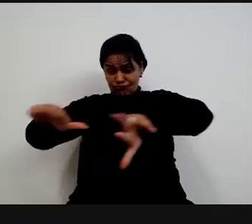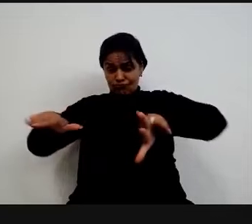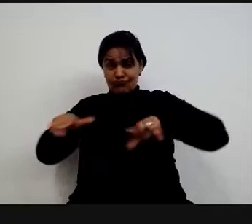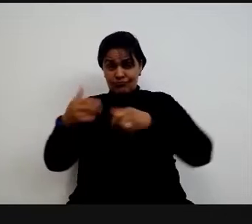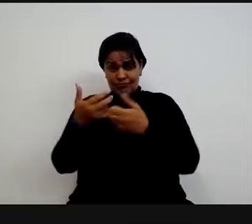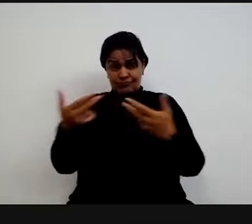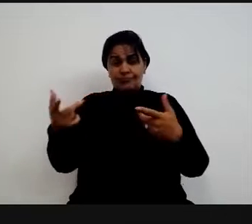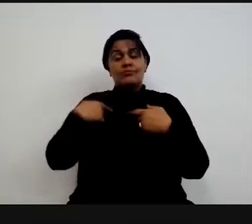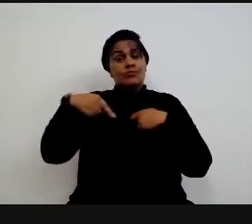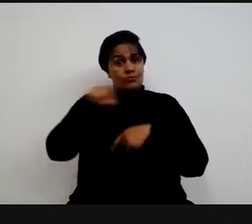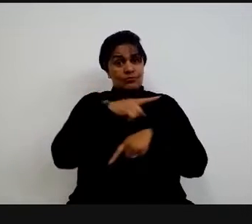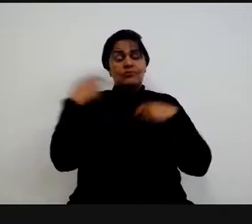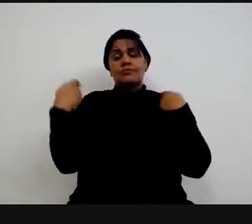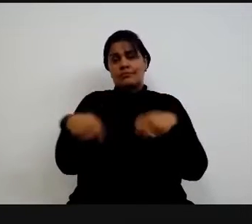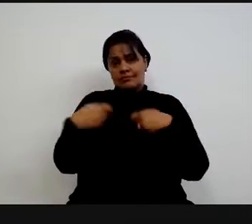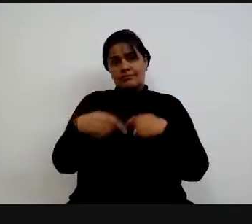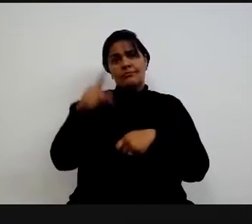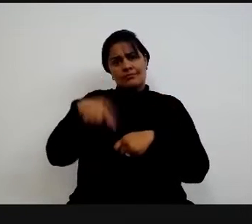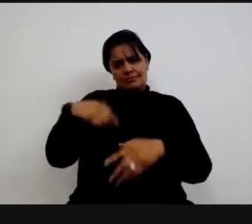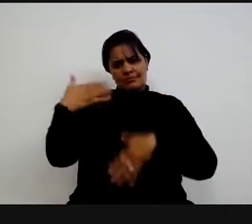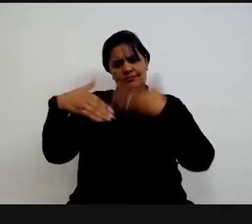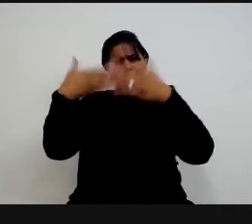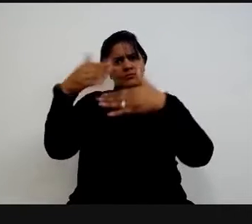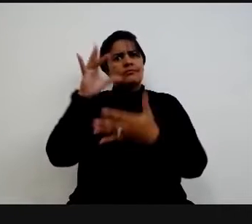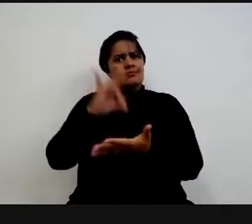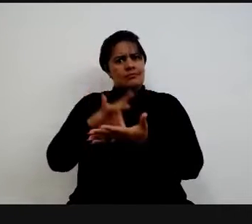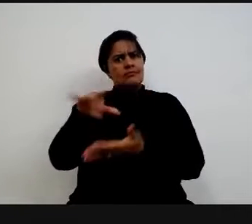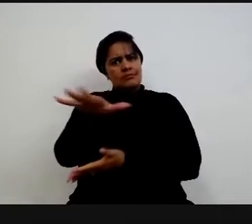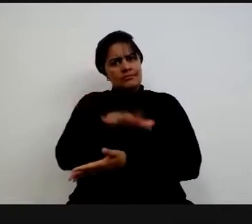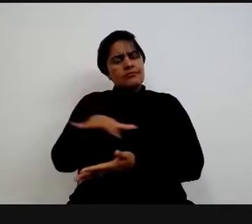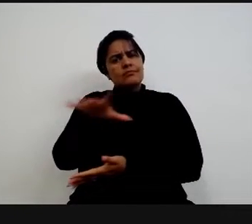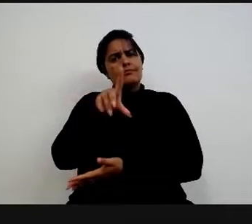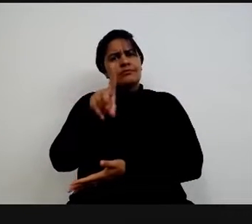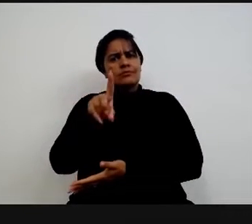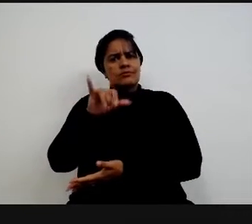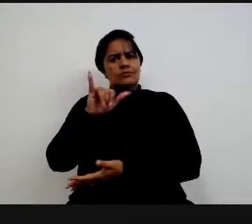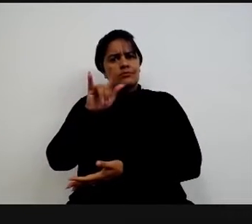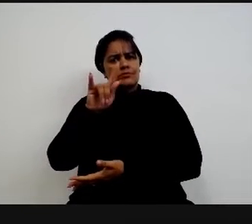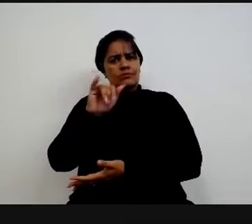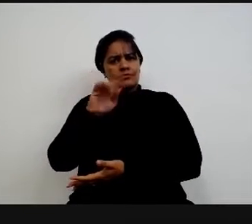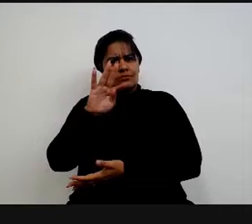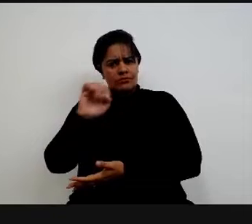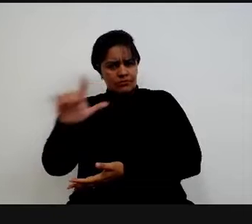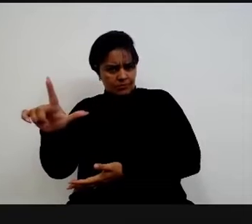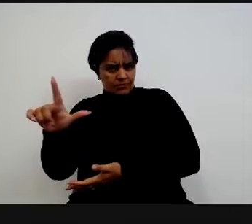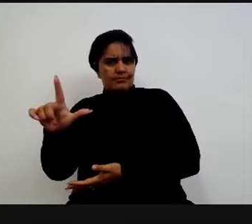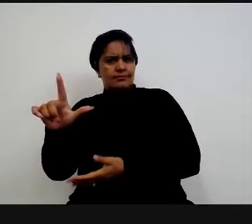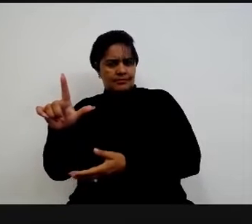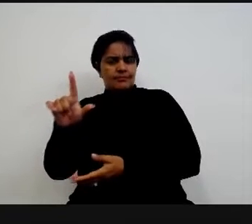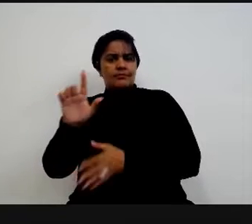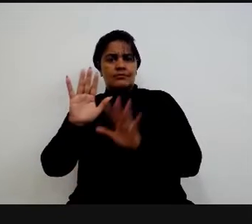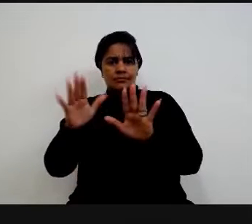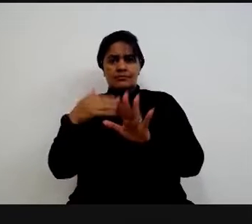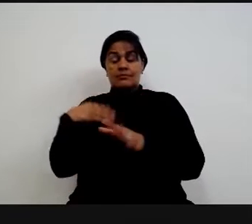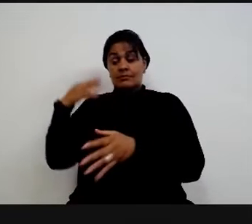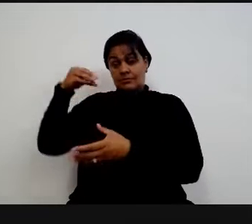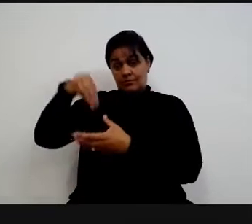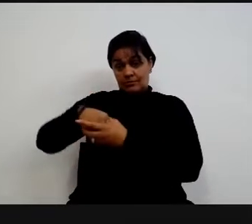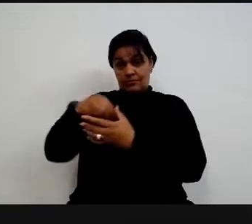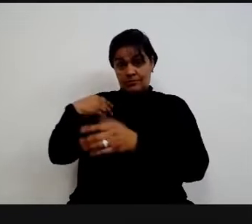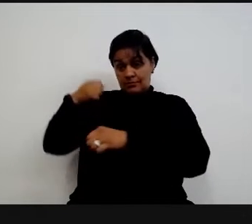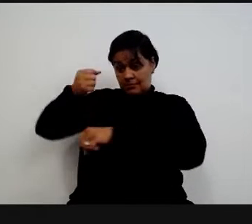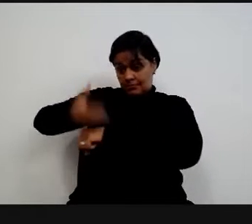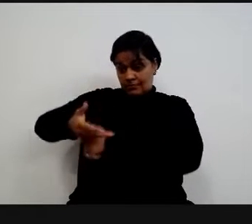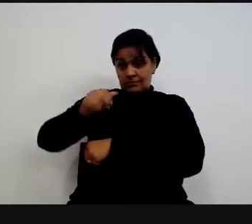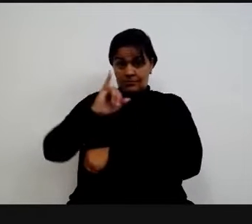precisa realmente desenvolver, né, nesse mundo digital, principalmente. Então, desde que eu entrei no Instituto Cerzedelo Corrêa,